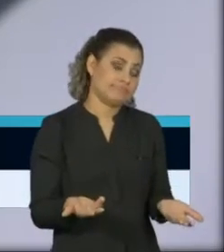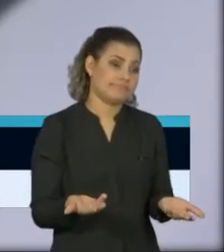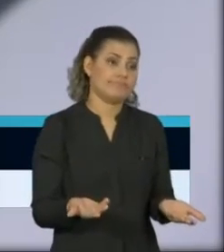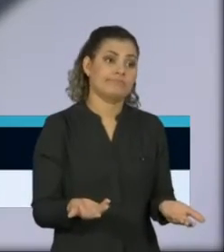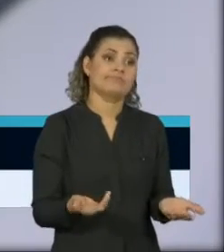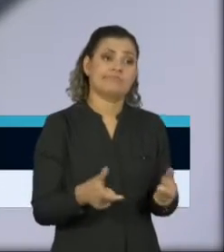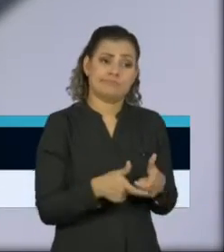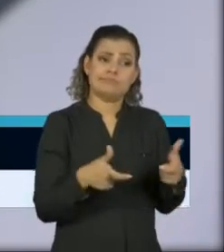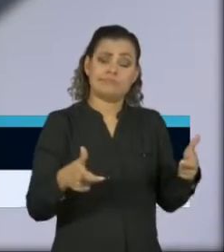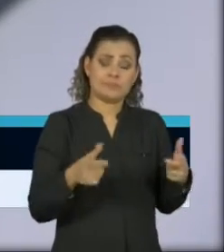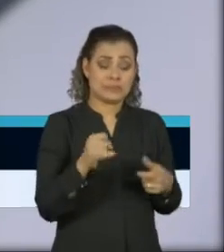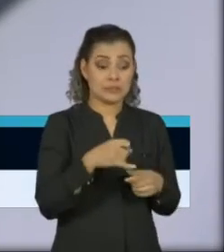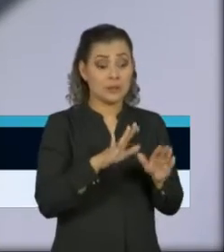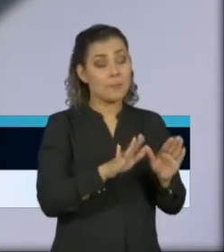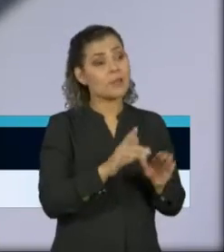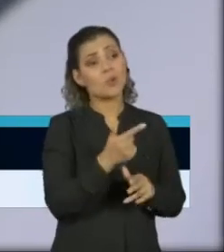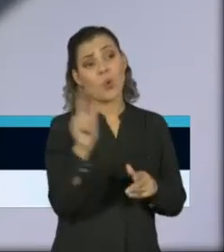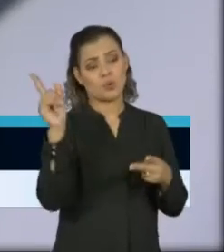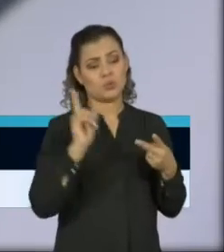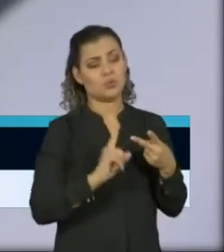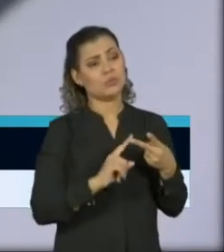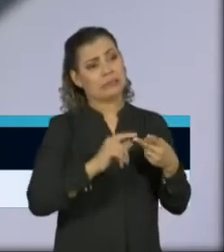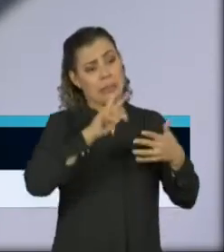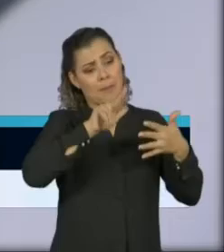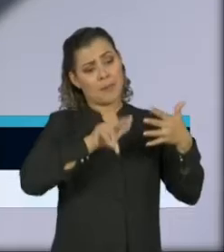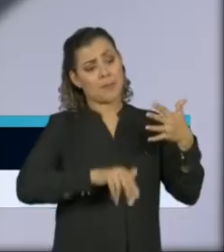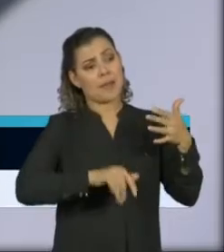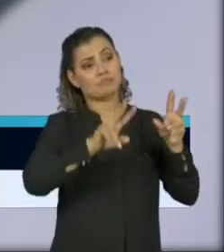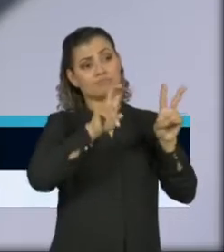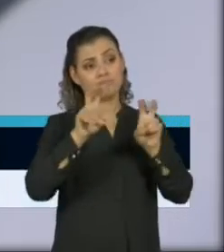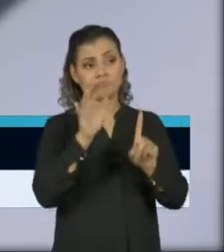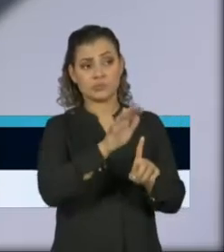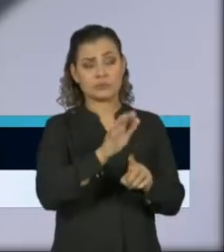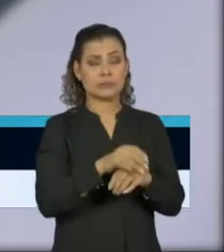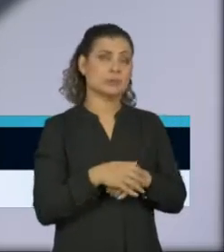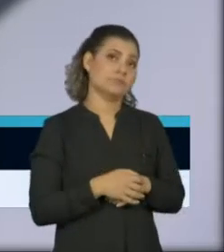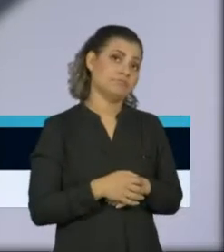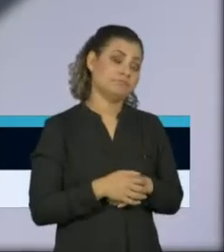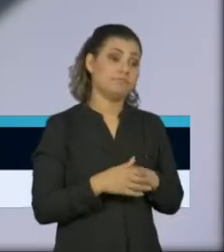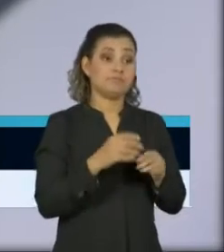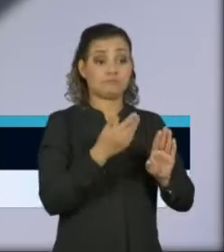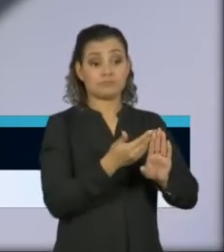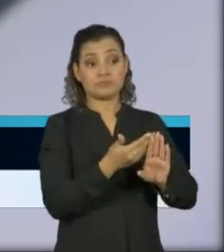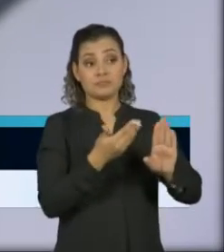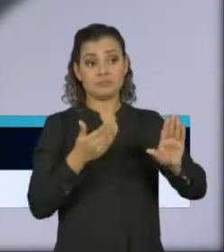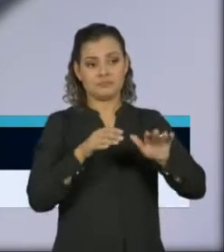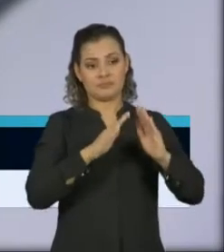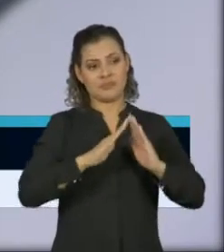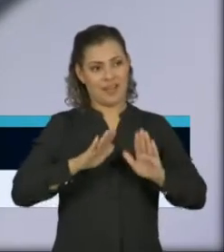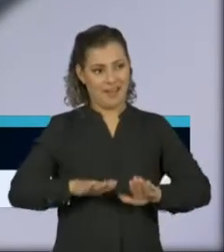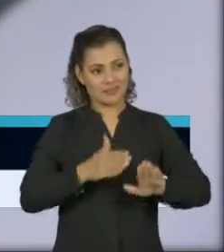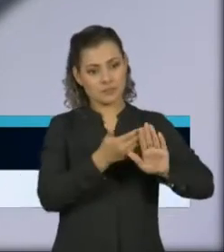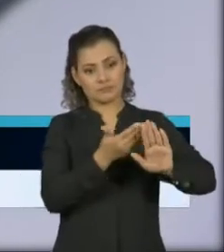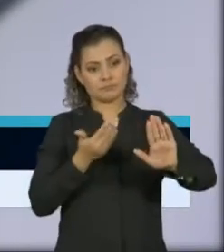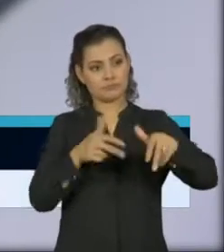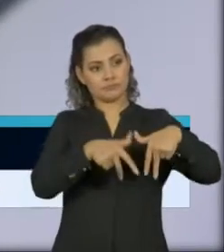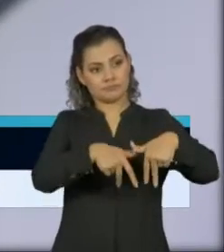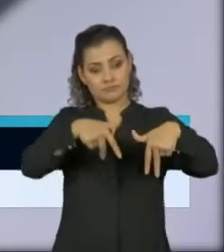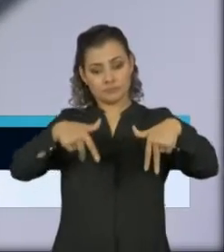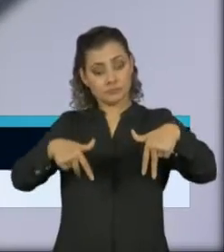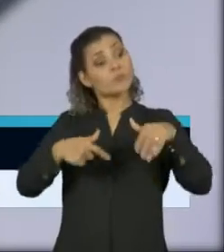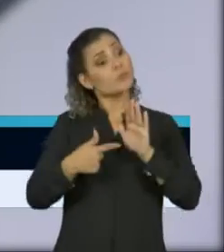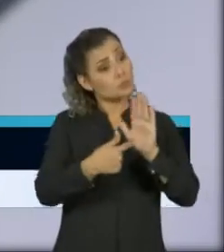isso agora tem outros fatores fazer a eficiência do afastamento social até então a